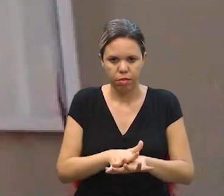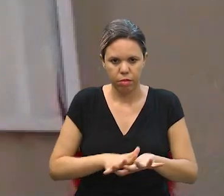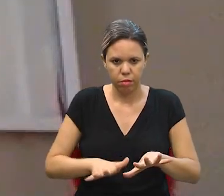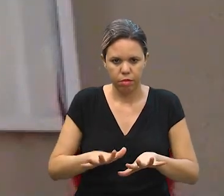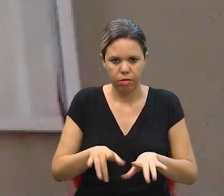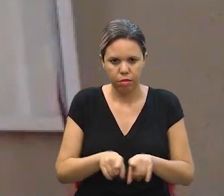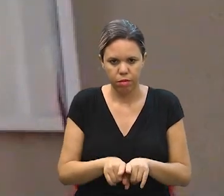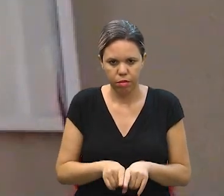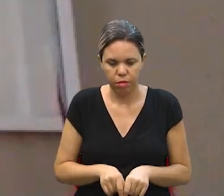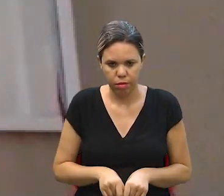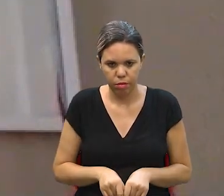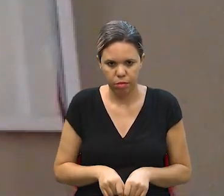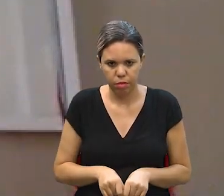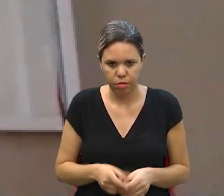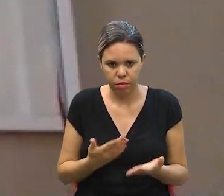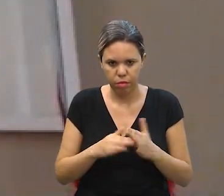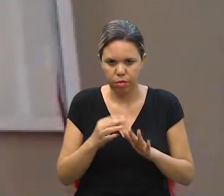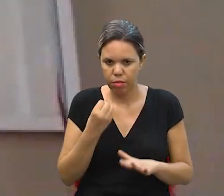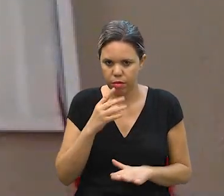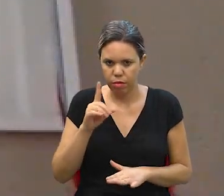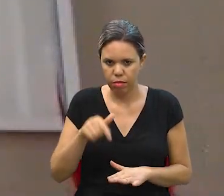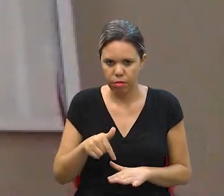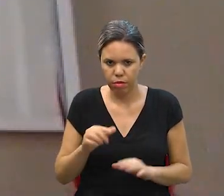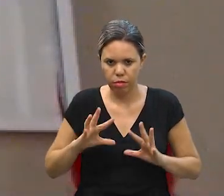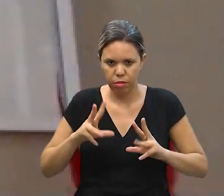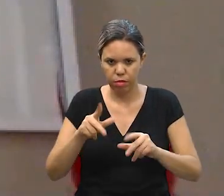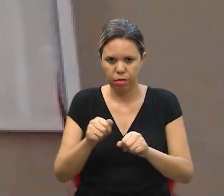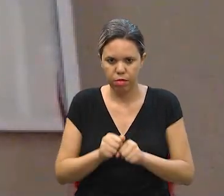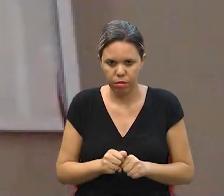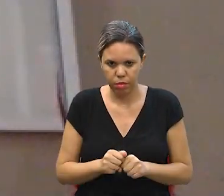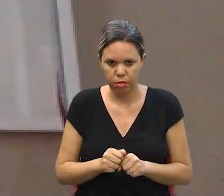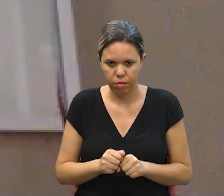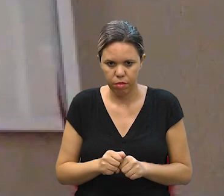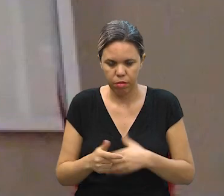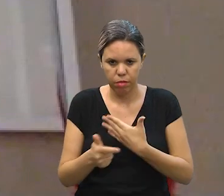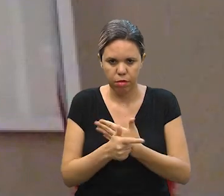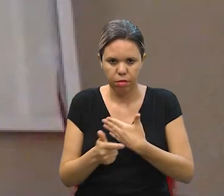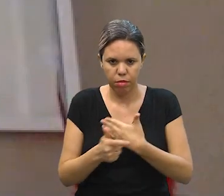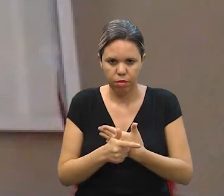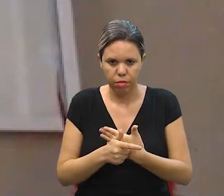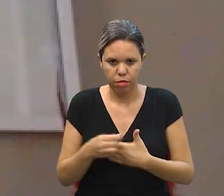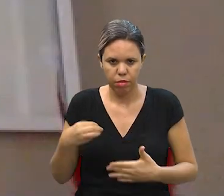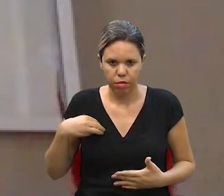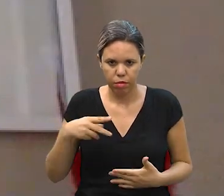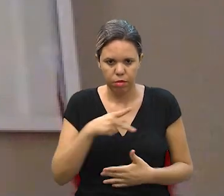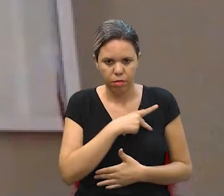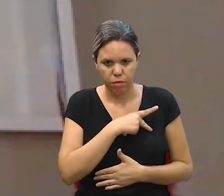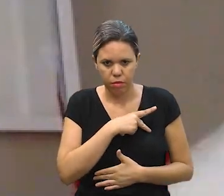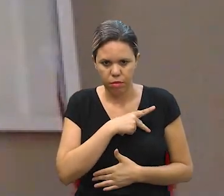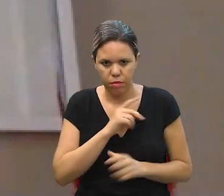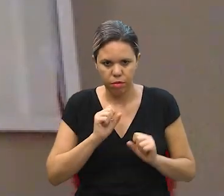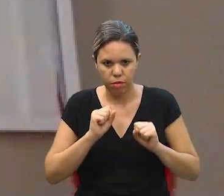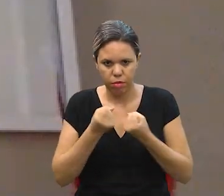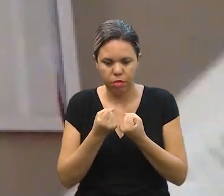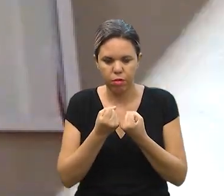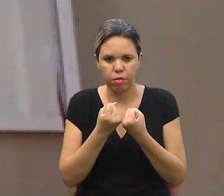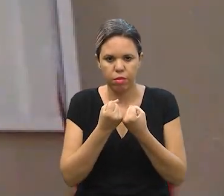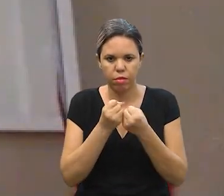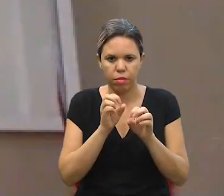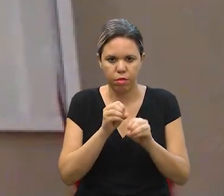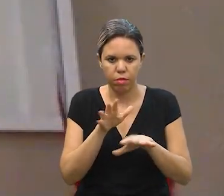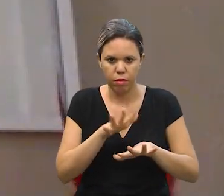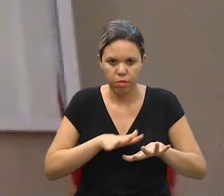inclusiva. Escola boa é para todos. O papel do Ministério Público na defesa da